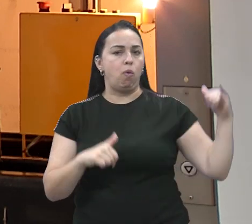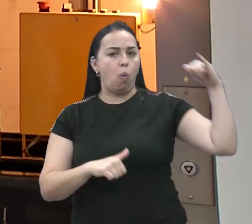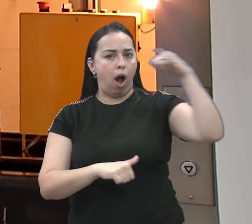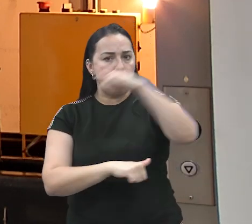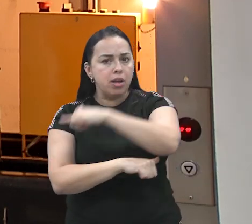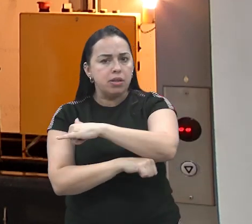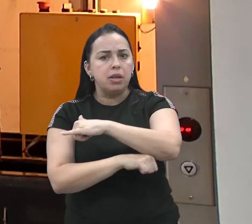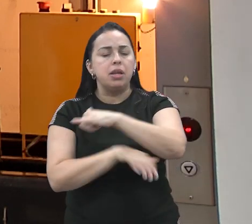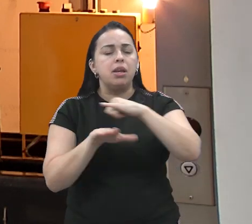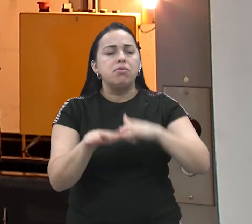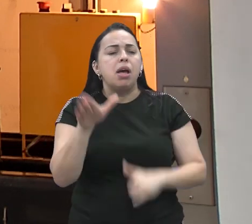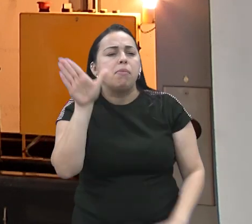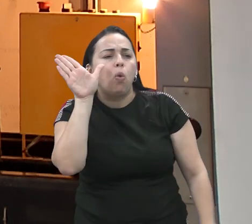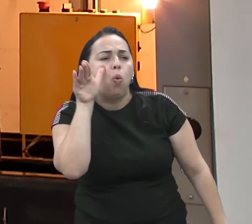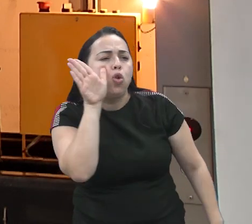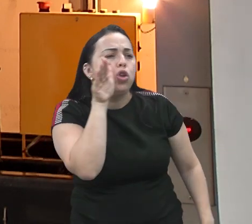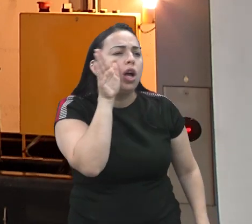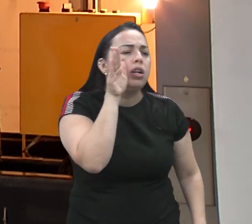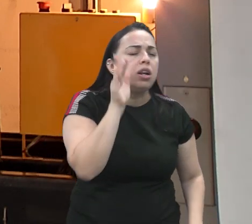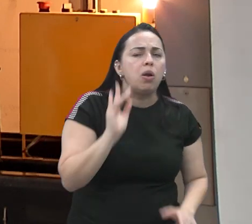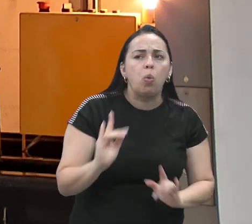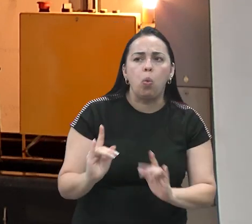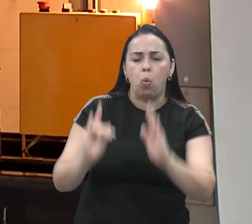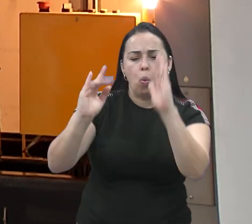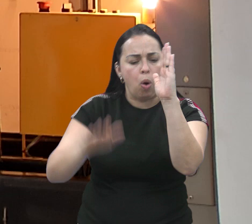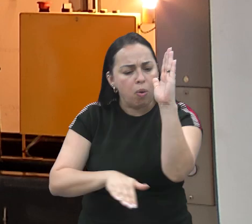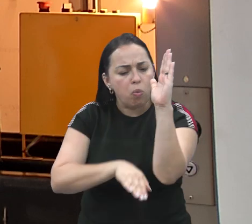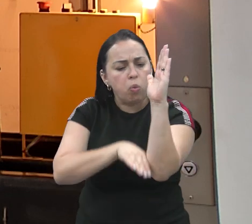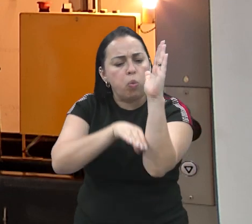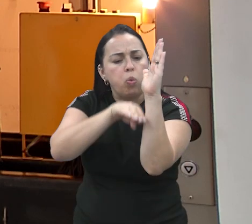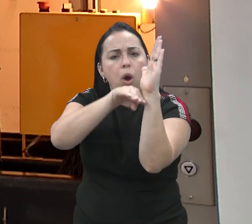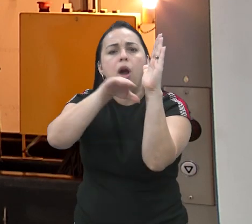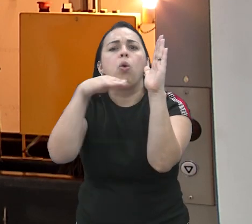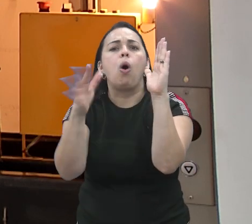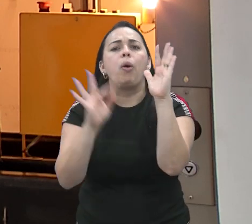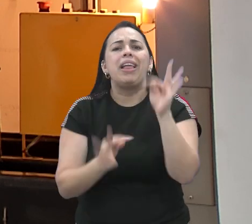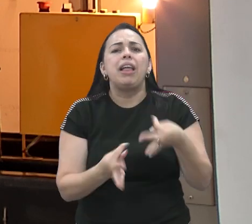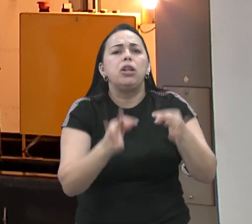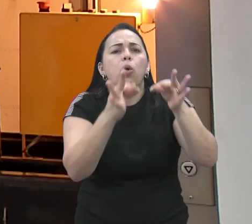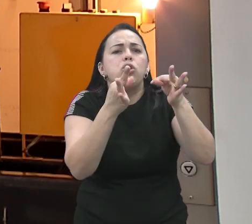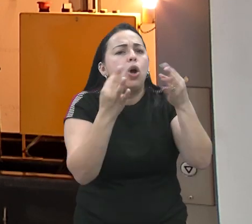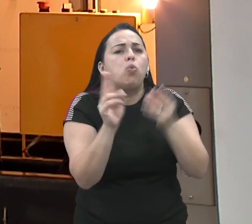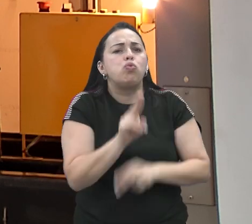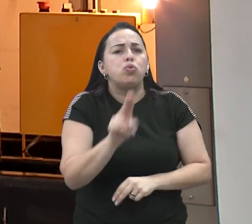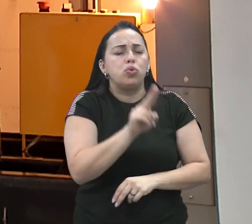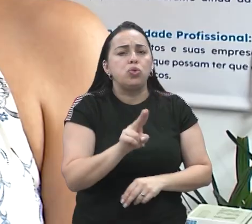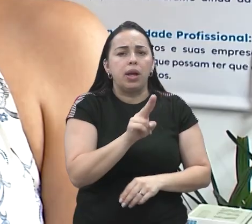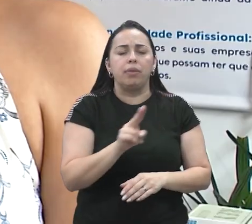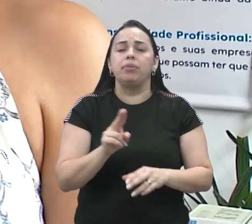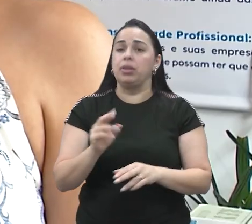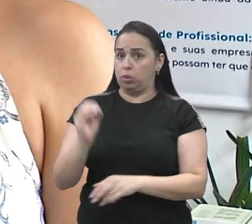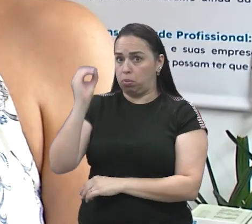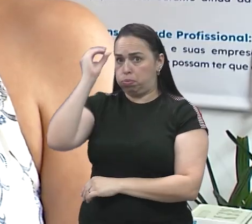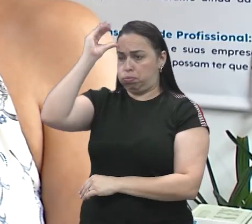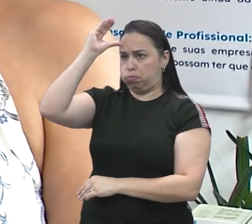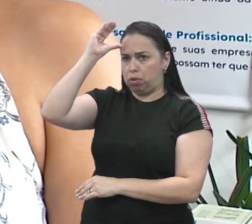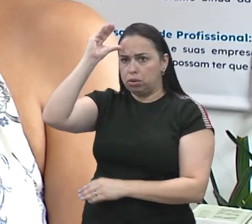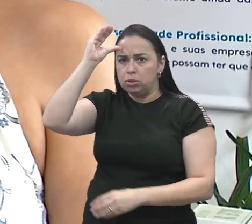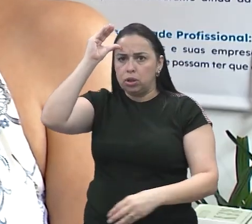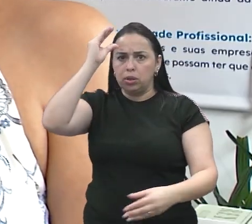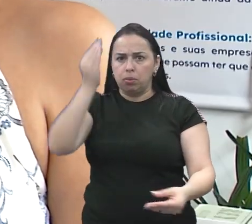avião há muitos anos e eu sempre tive curiosidade para saber como funcionava o elevador, qual a tecnologia usada no elevador. Ampliar